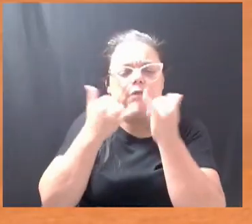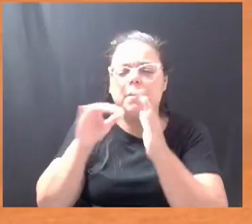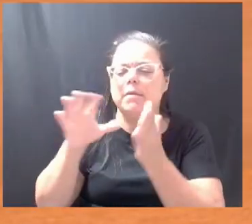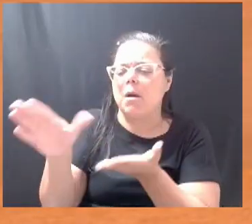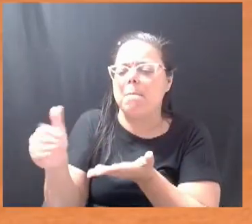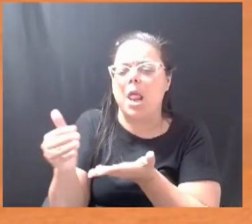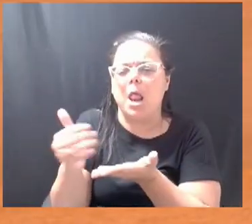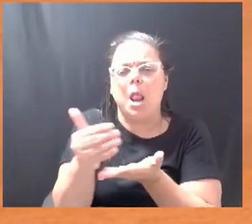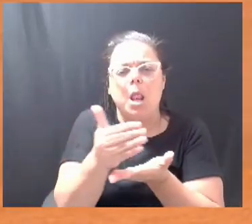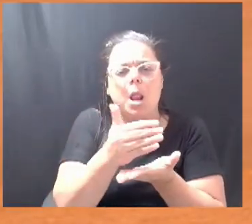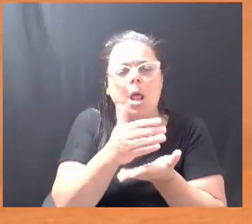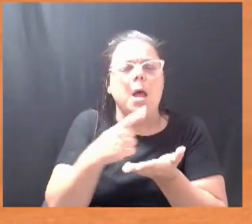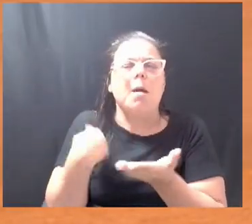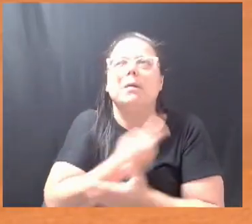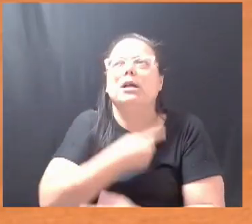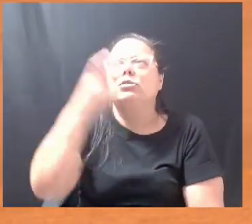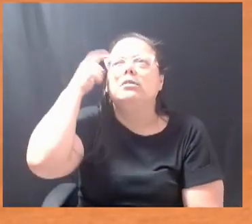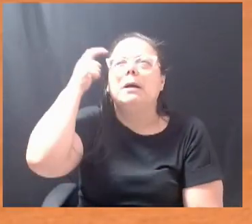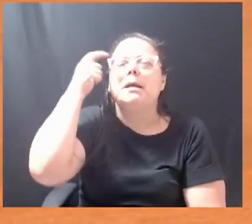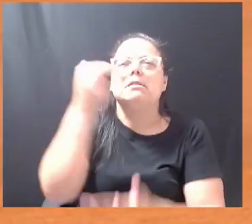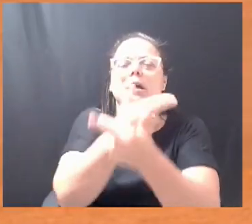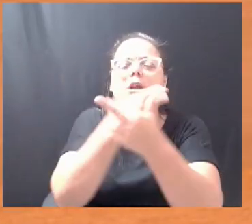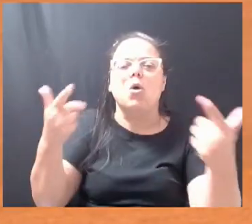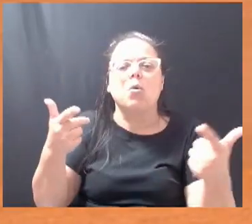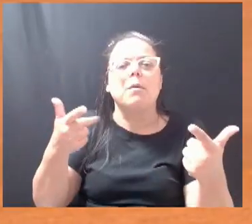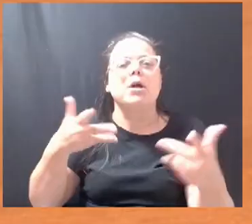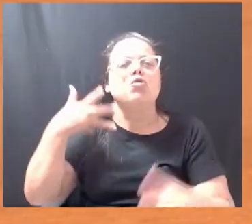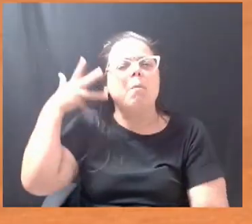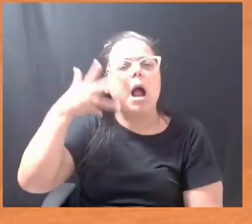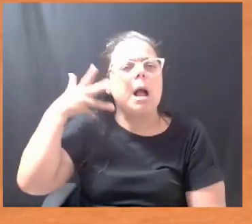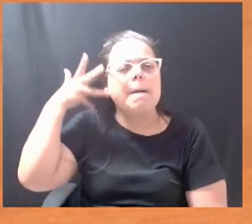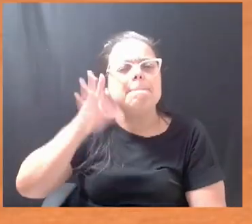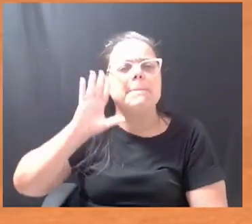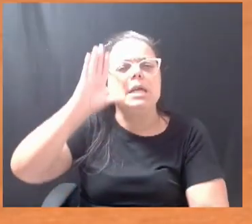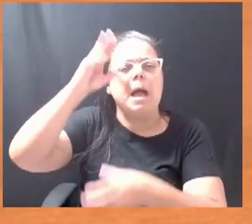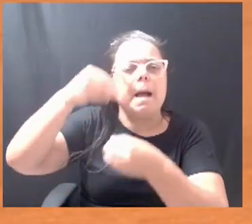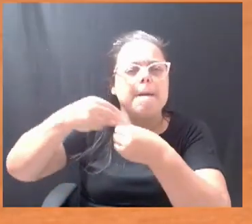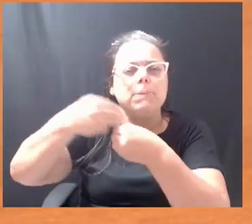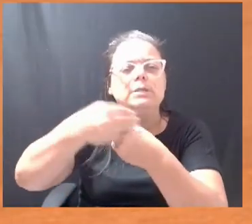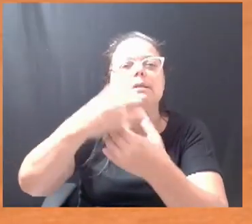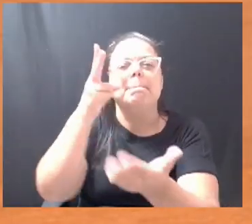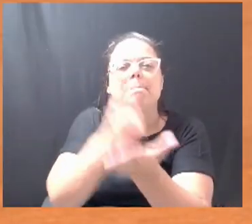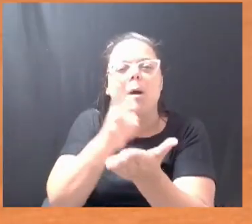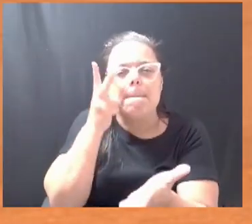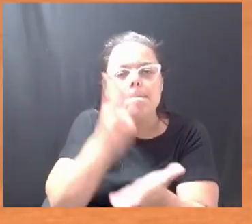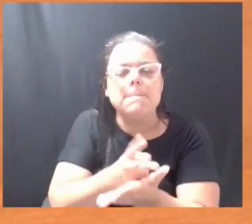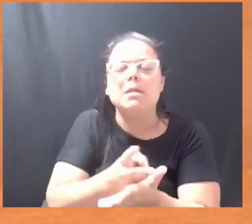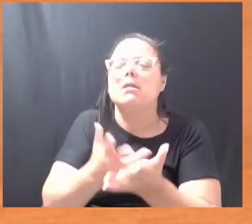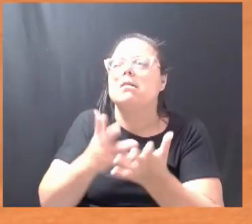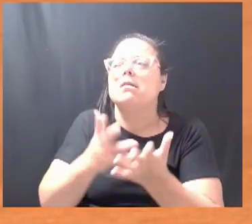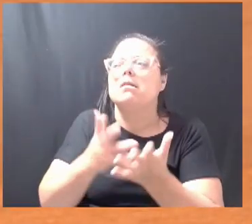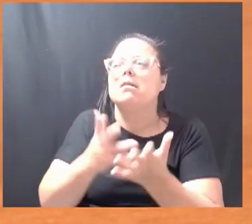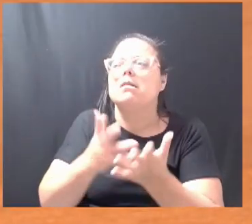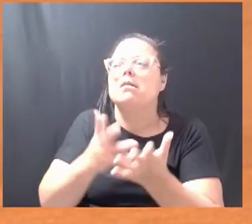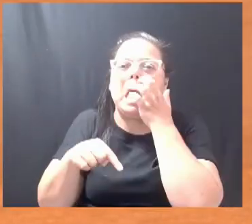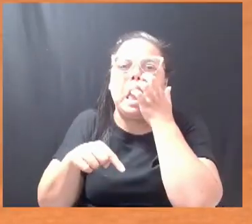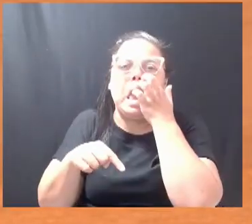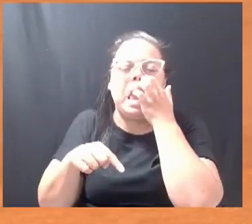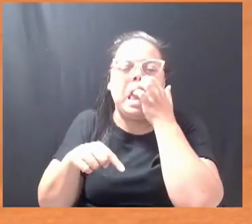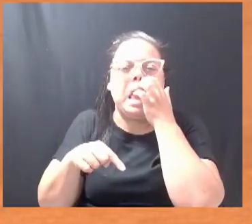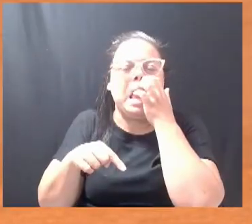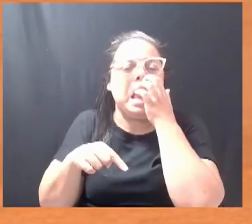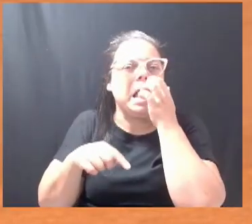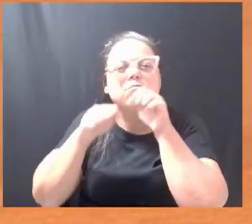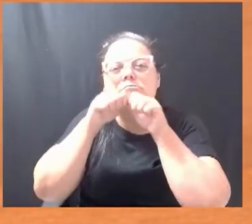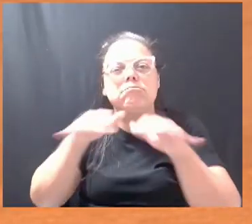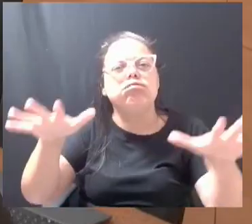pensar em algo, numa campanha mesmo municipal, né? Numa campanha ampla mesmo, e que a gente possa dar